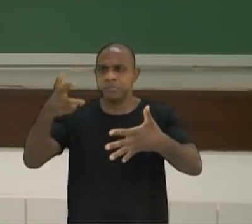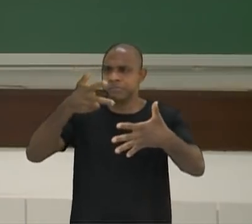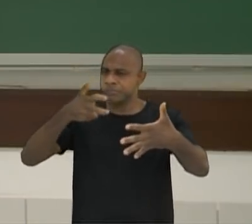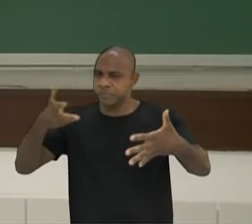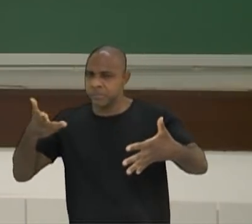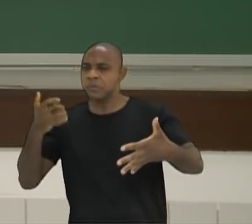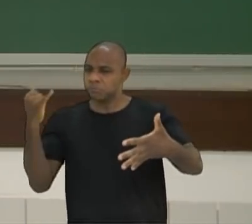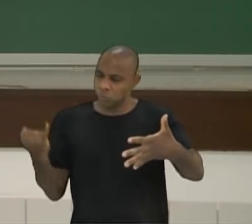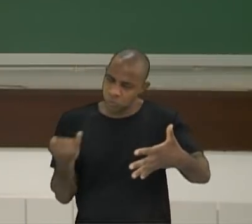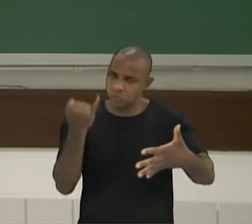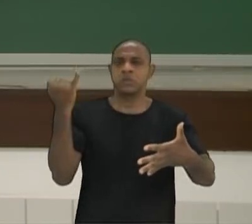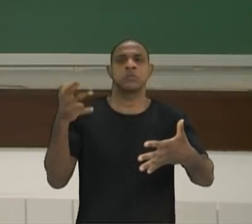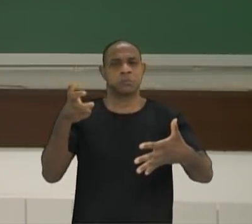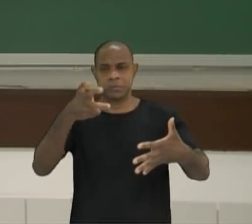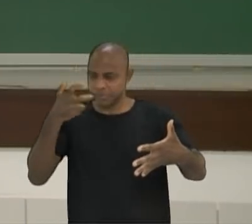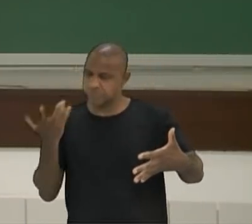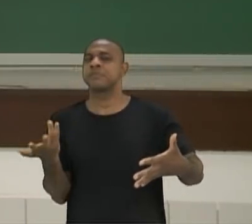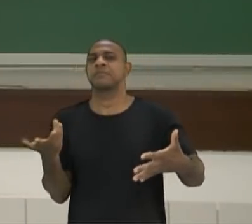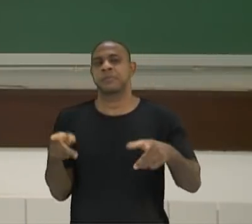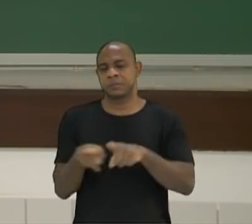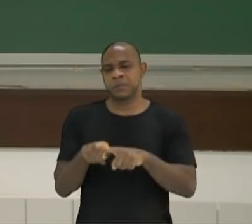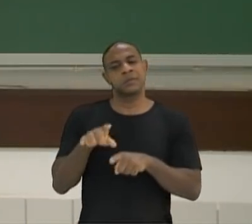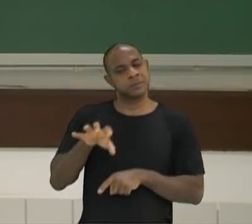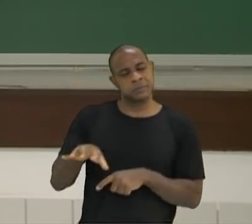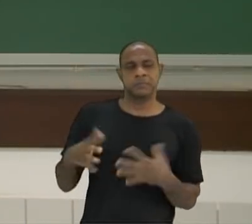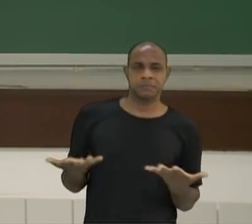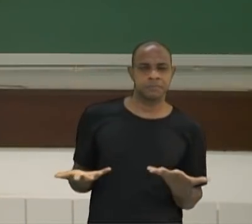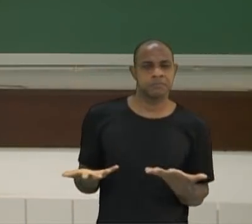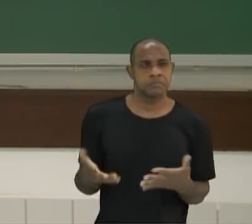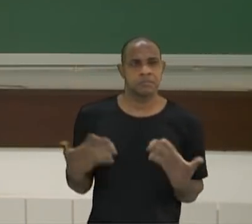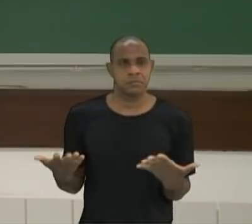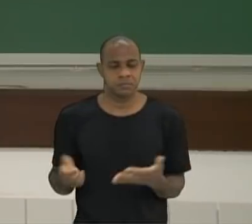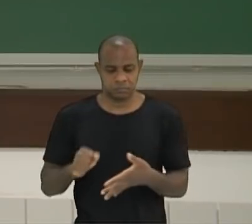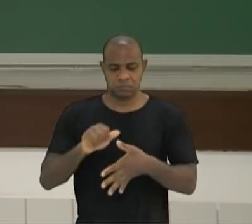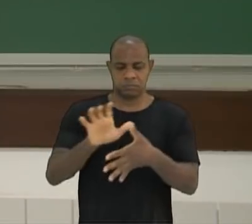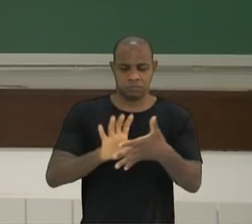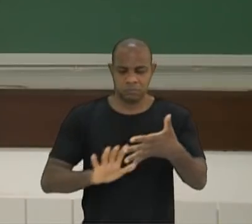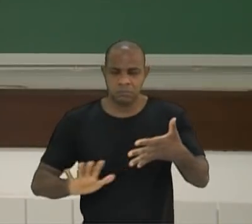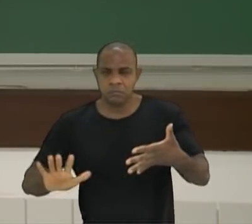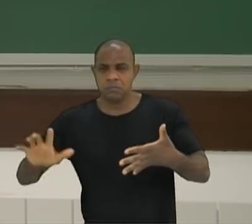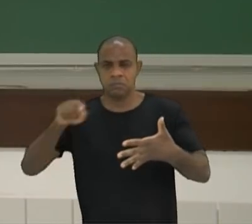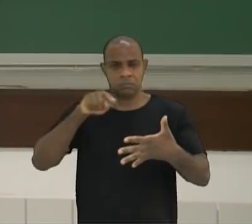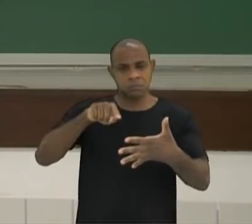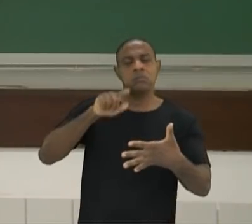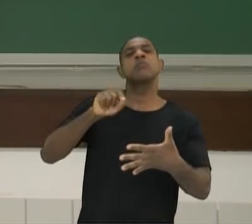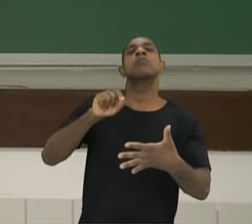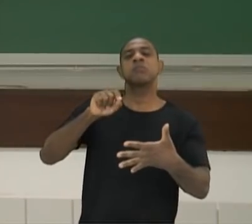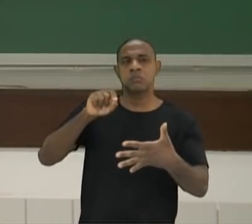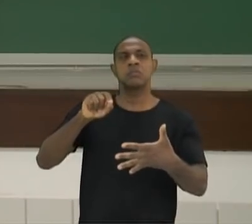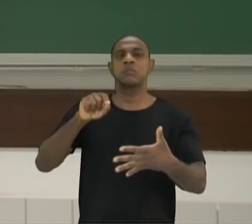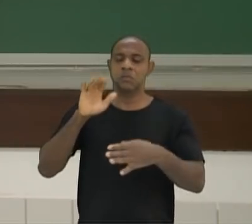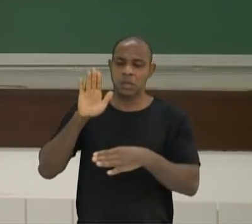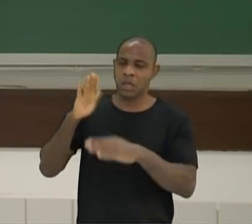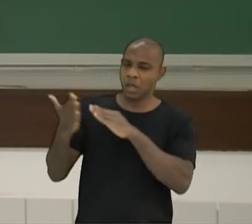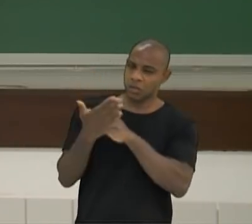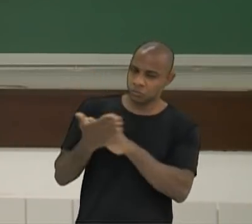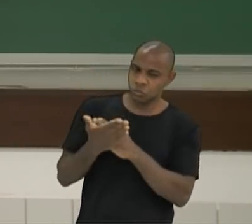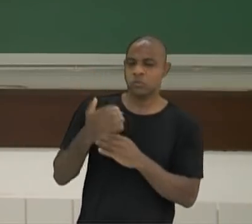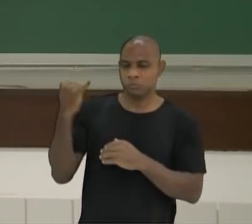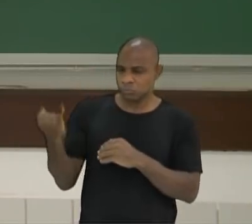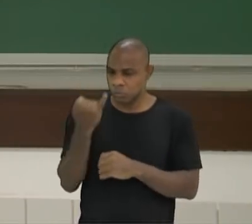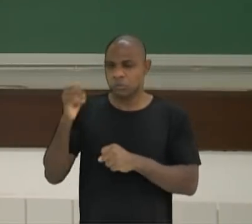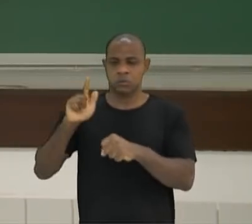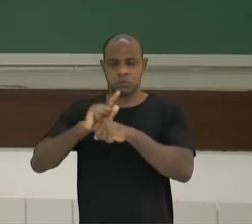é muito importante a gente poder observar dessa forma. Então, a cartografia tem uma contribuição muito importante na